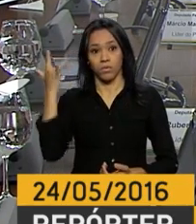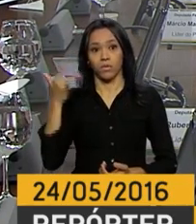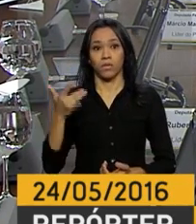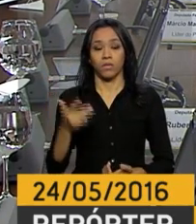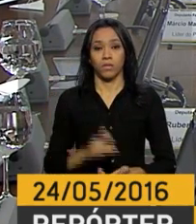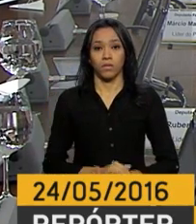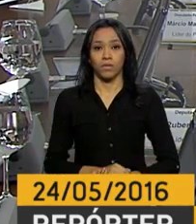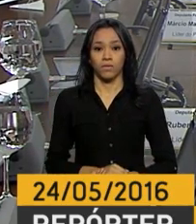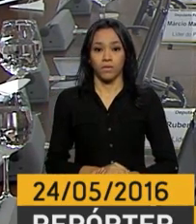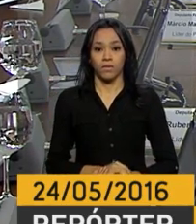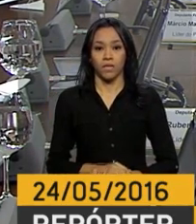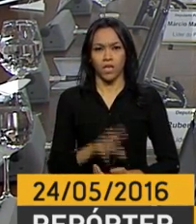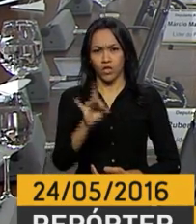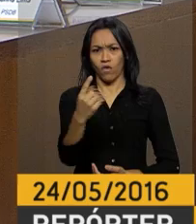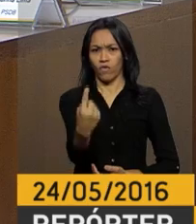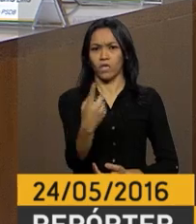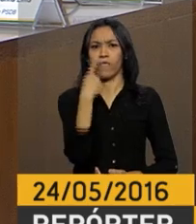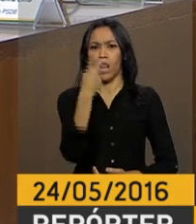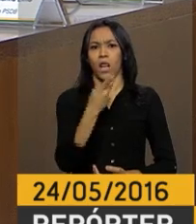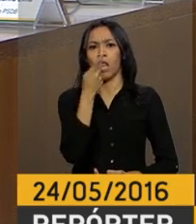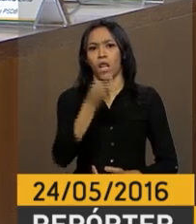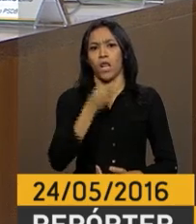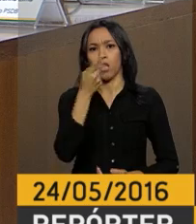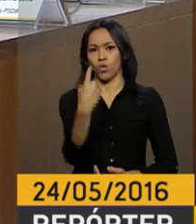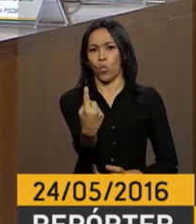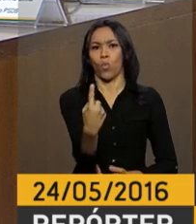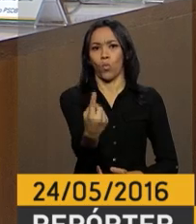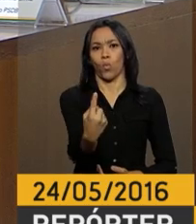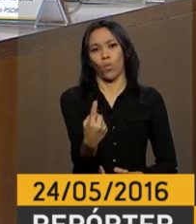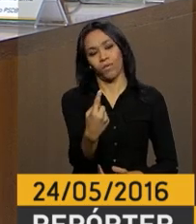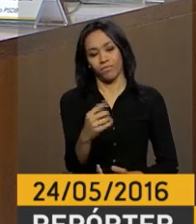Os líderes vêm aqui e disseram, só vocês falaram. Com muita razão.